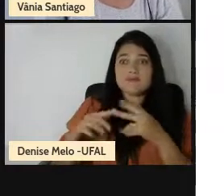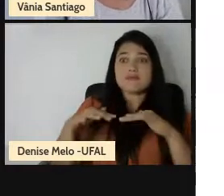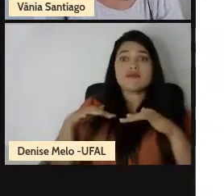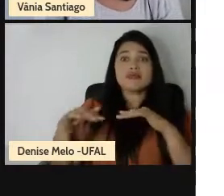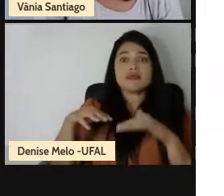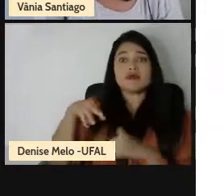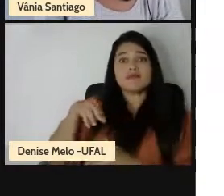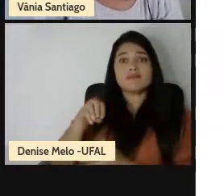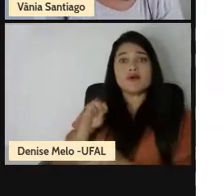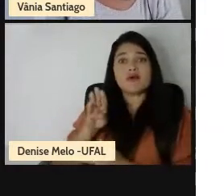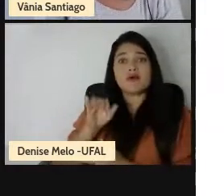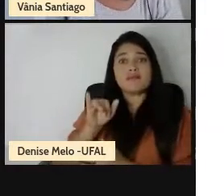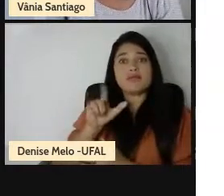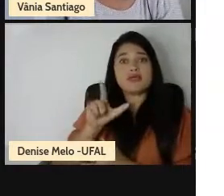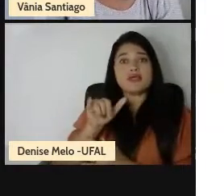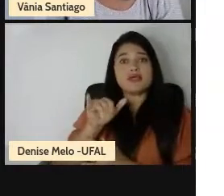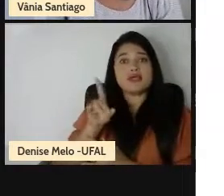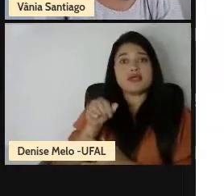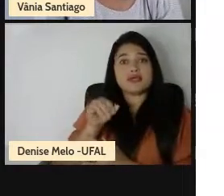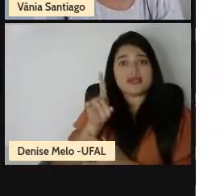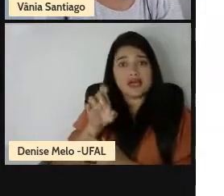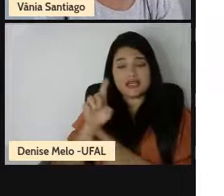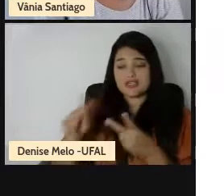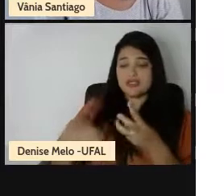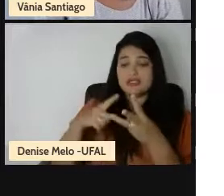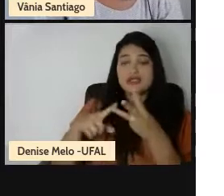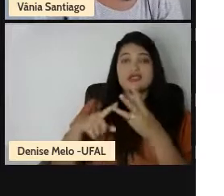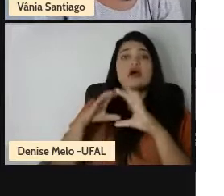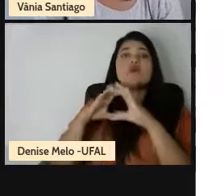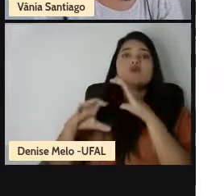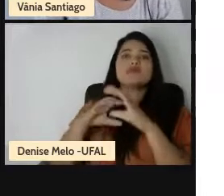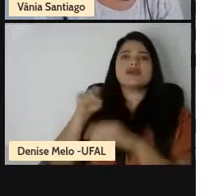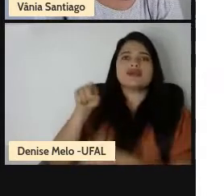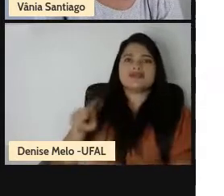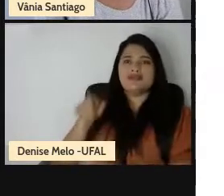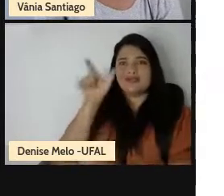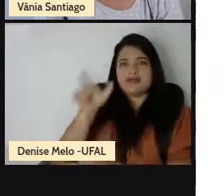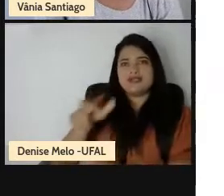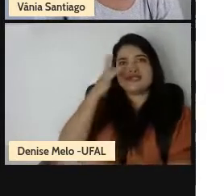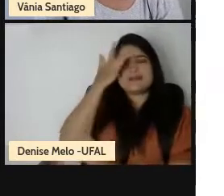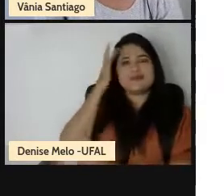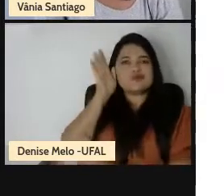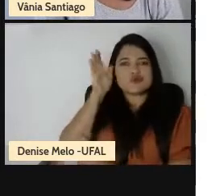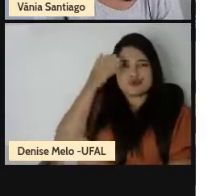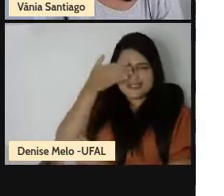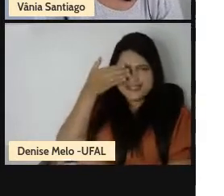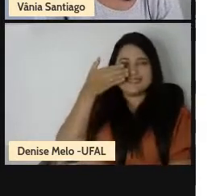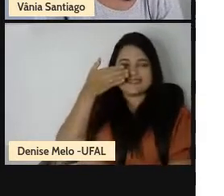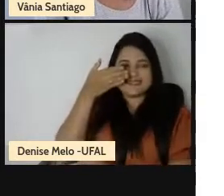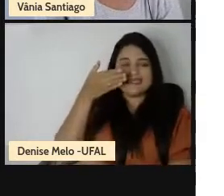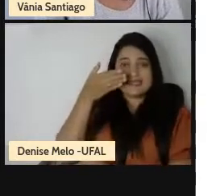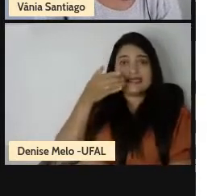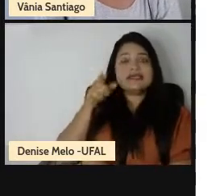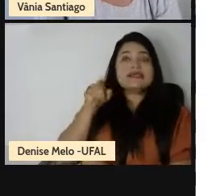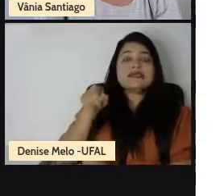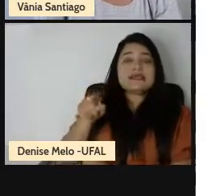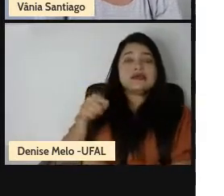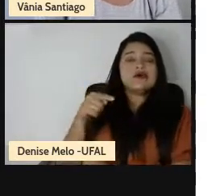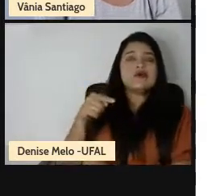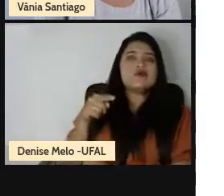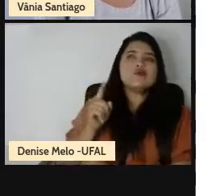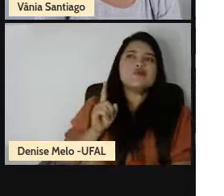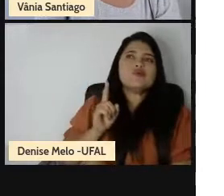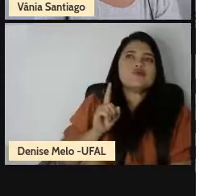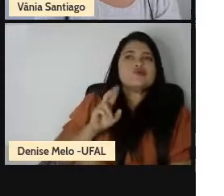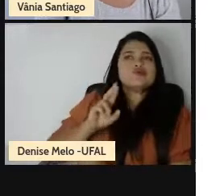mobilidade e pela comunicação do surdo-cego. Então, para além de somente, né, já não é